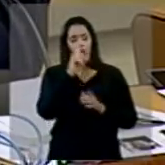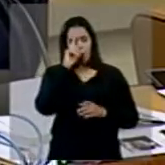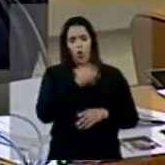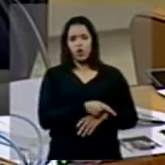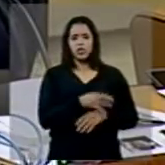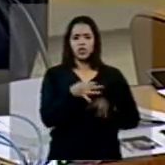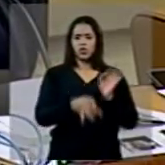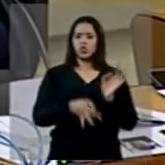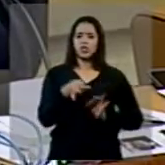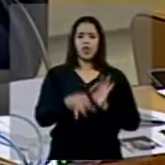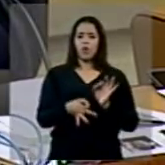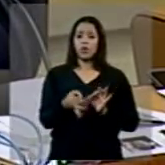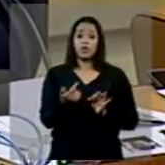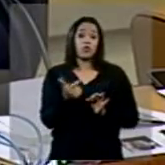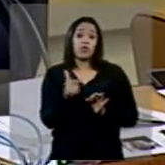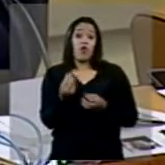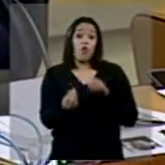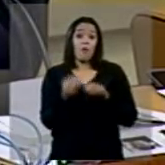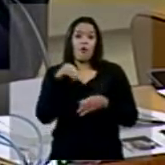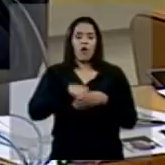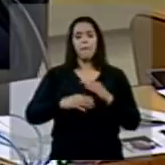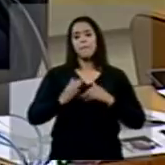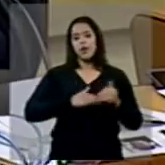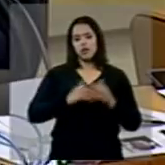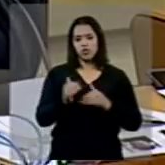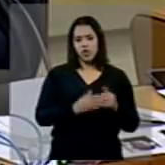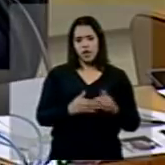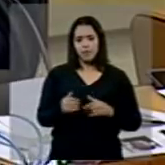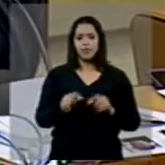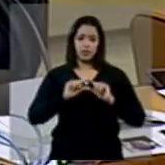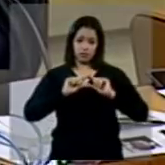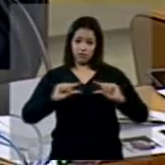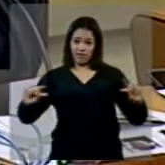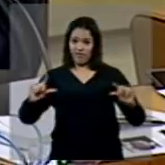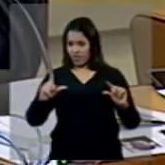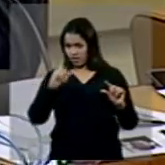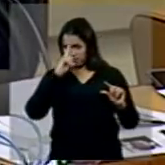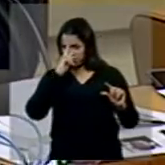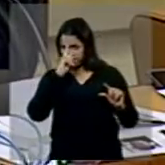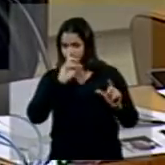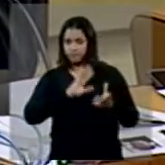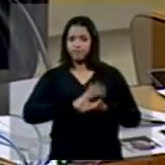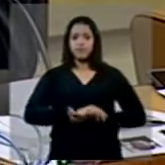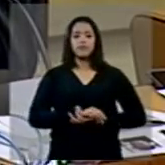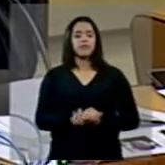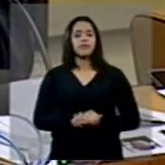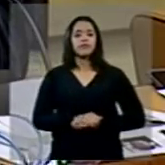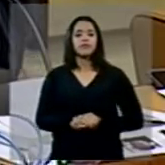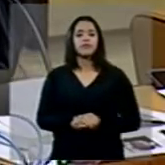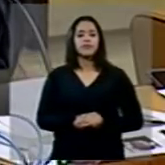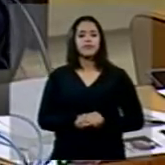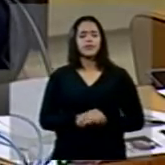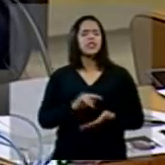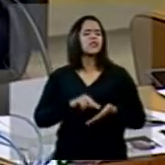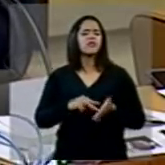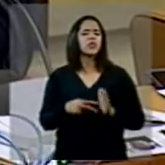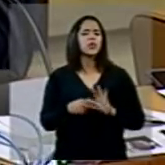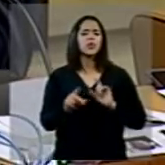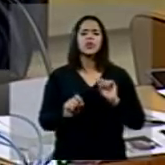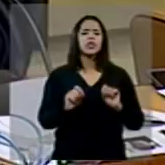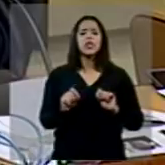é sintetizado na máxima latina ad impossibilia nemo tenetur. Ou seja, não